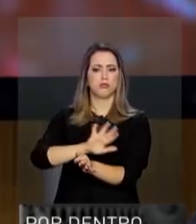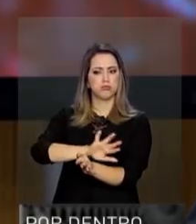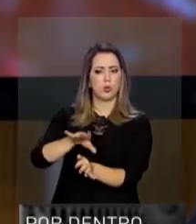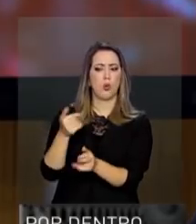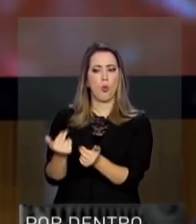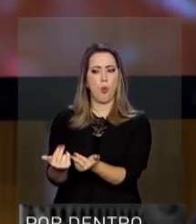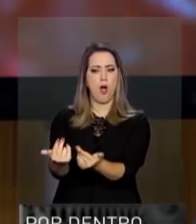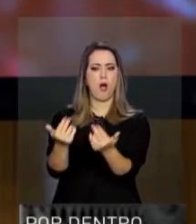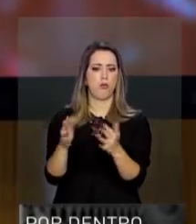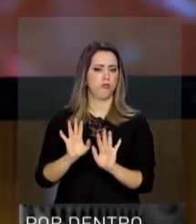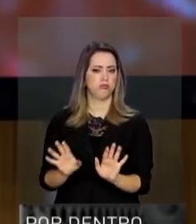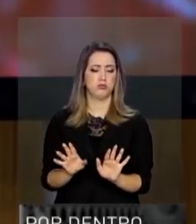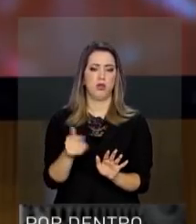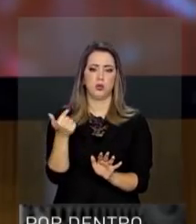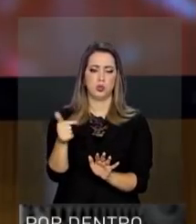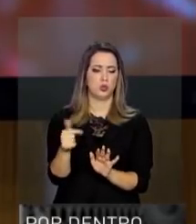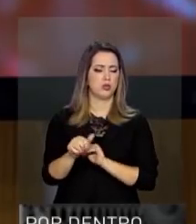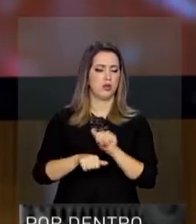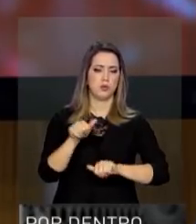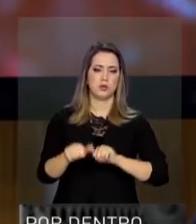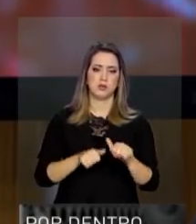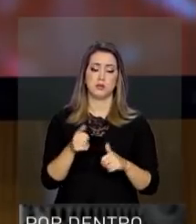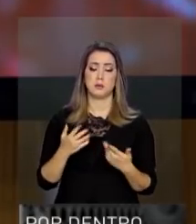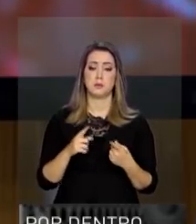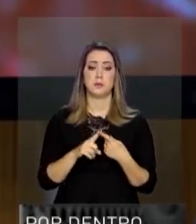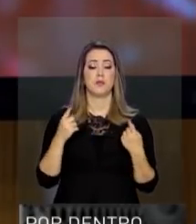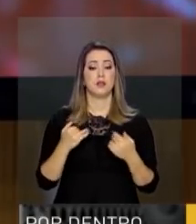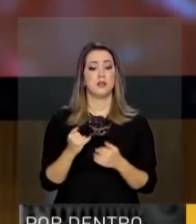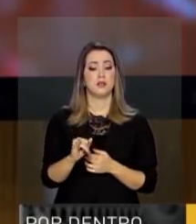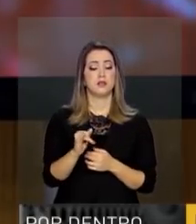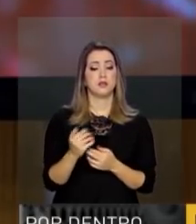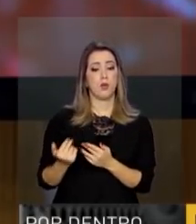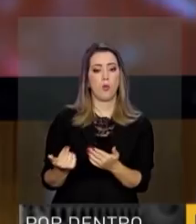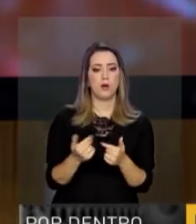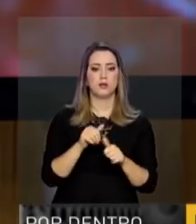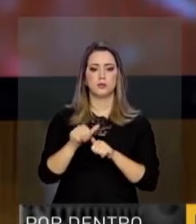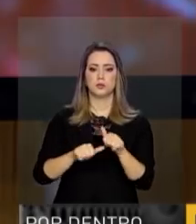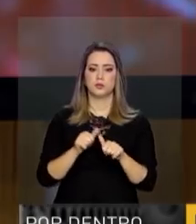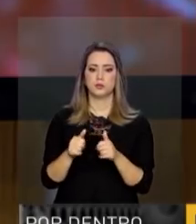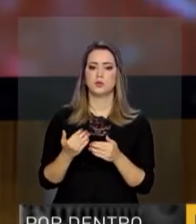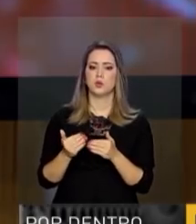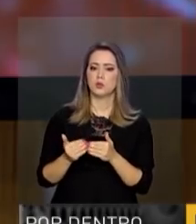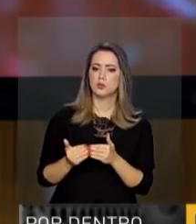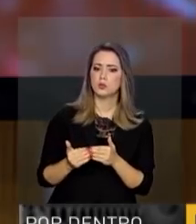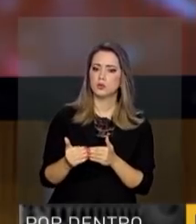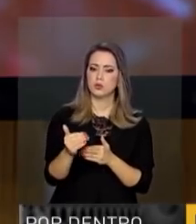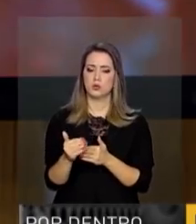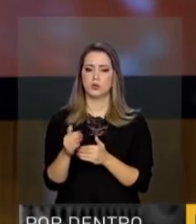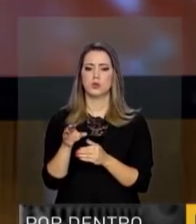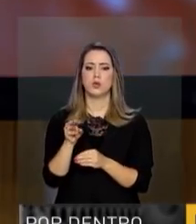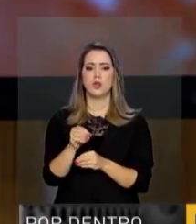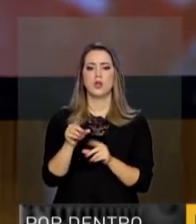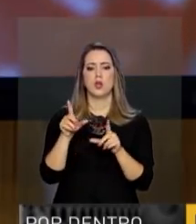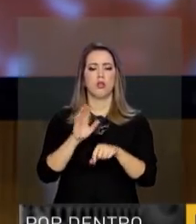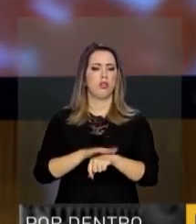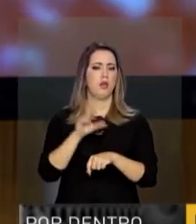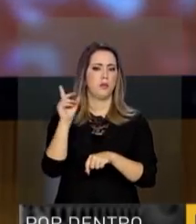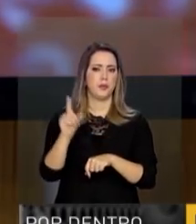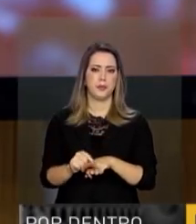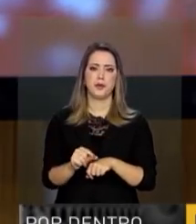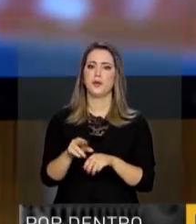Eles continuam exatamente com as regras como estão, e se continuam com as regras como estão, eles continuam com benefício, com tempo reduzido,